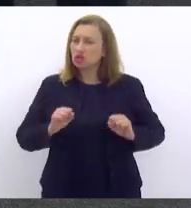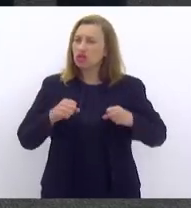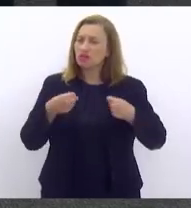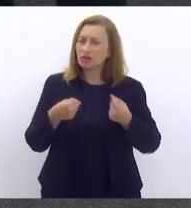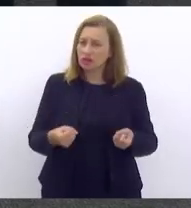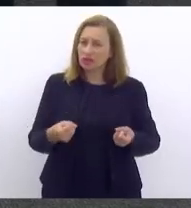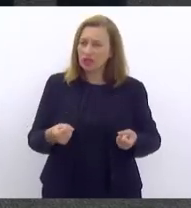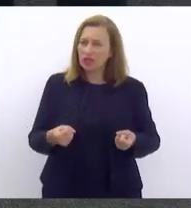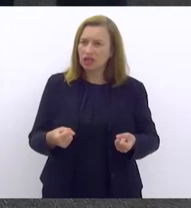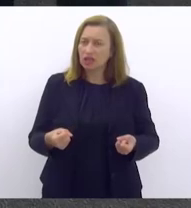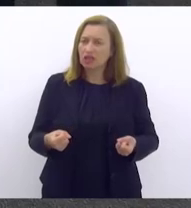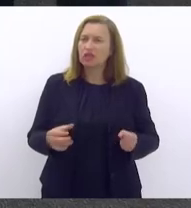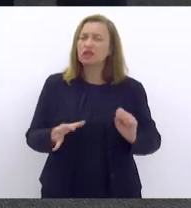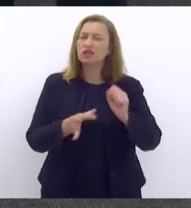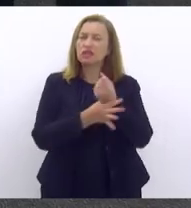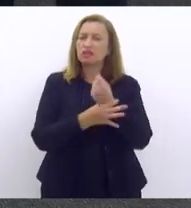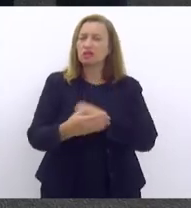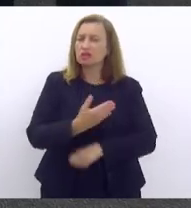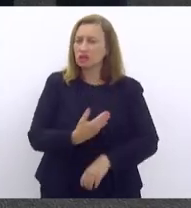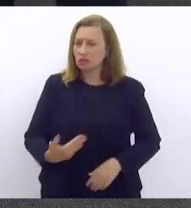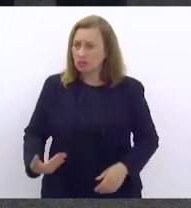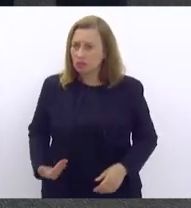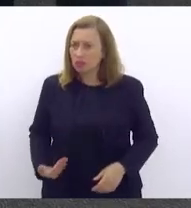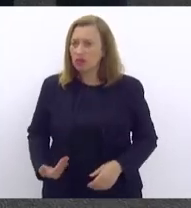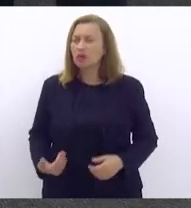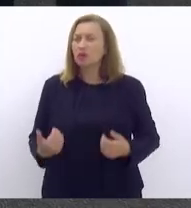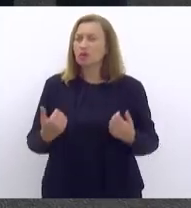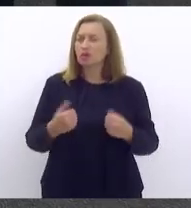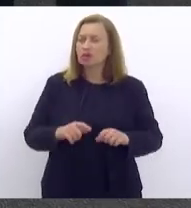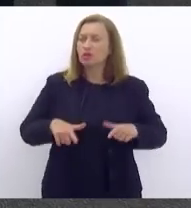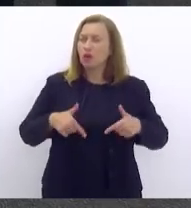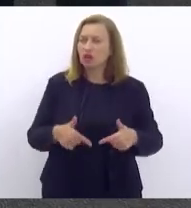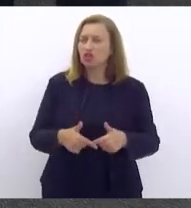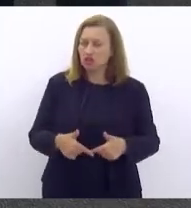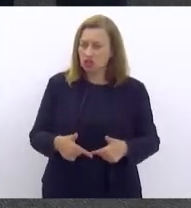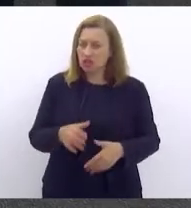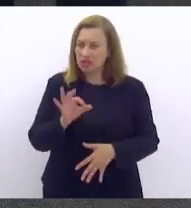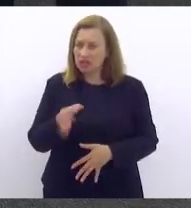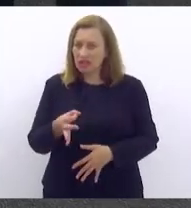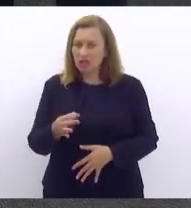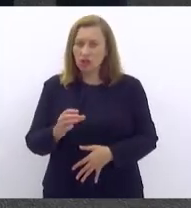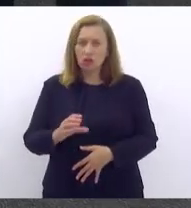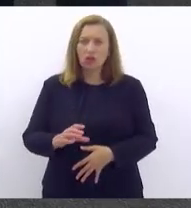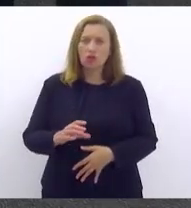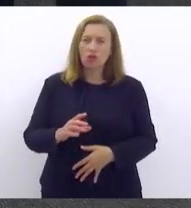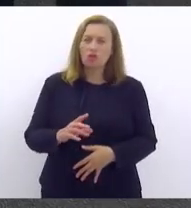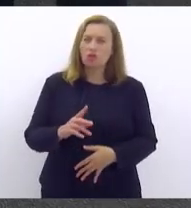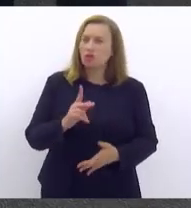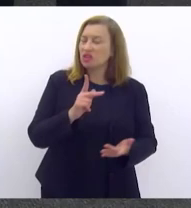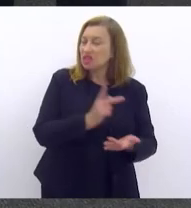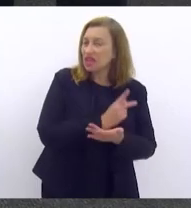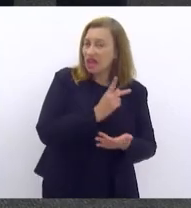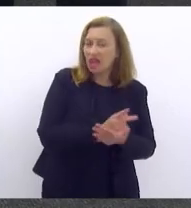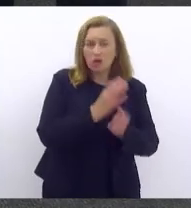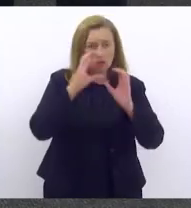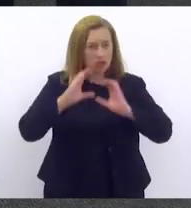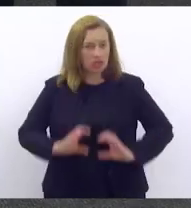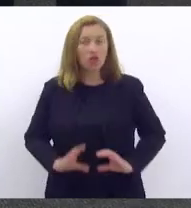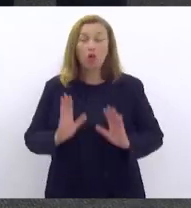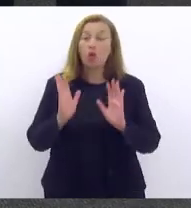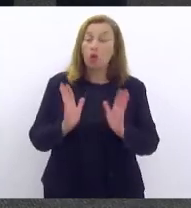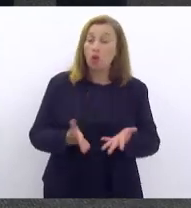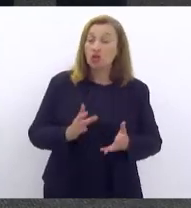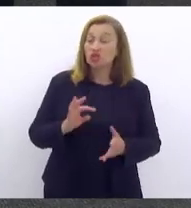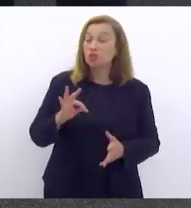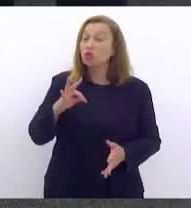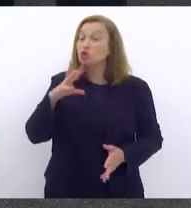operações, sobretudo as de segurança pública, mas tem que ser legal. Não pode haver covardia com o cidadão. E hoje, depois de